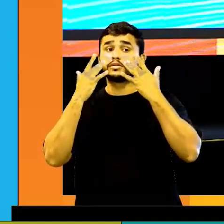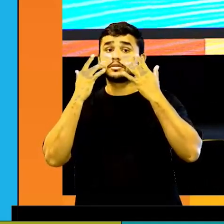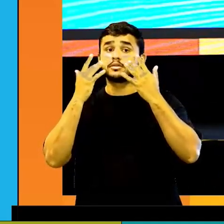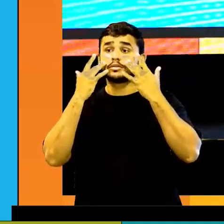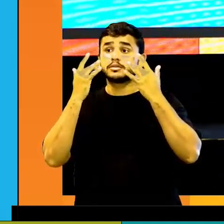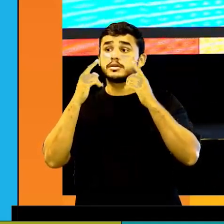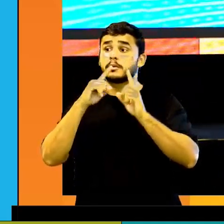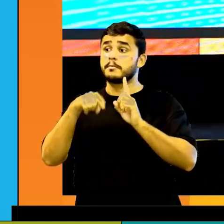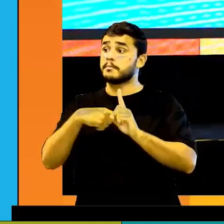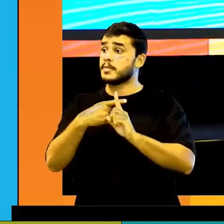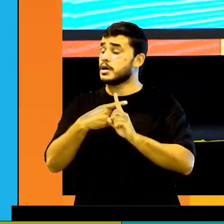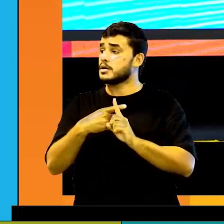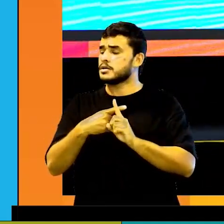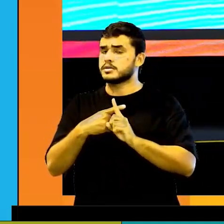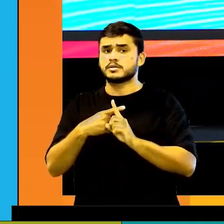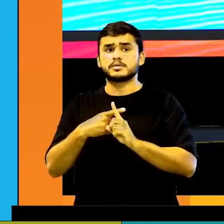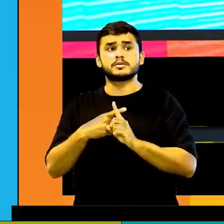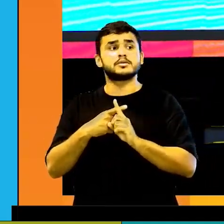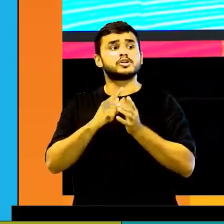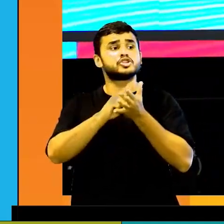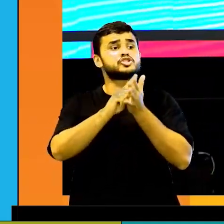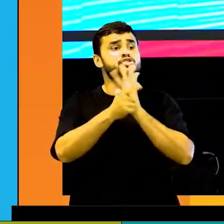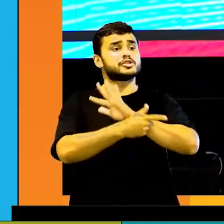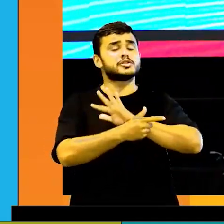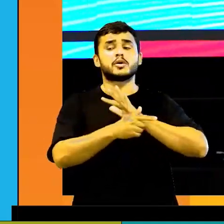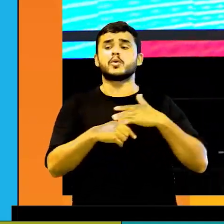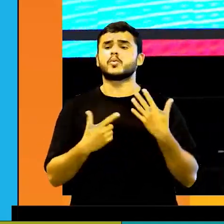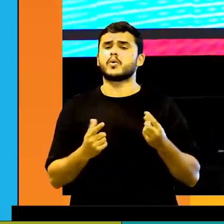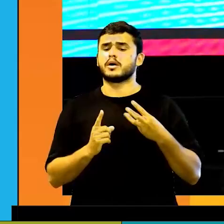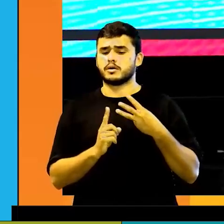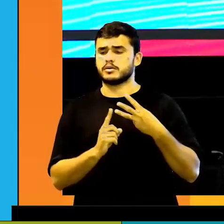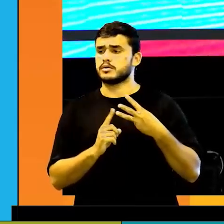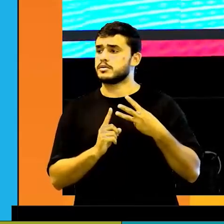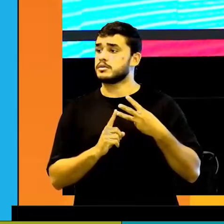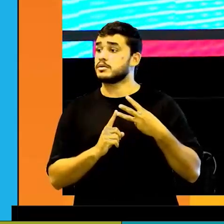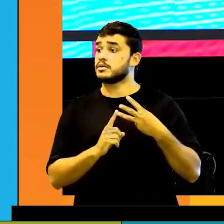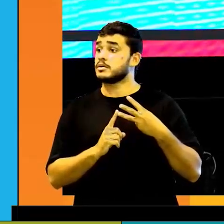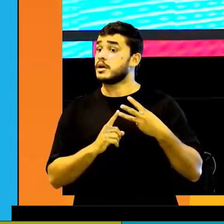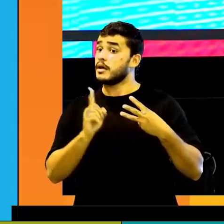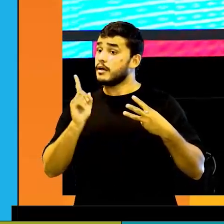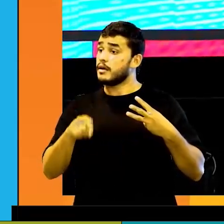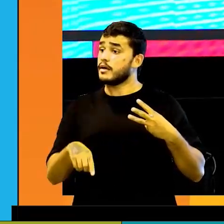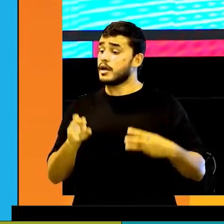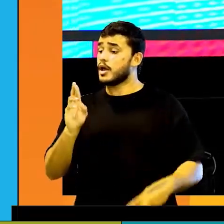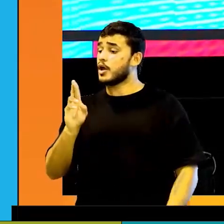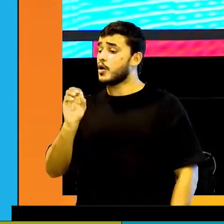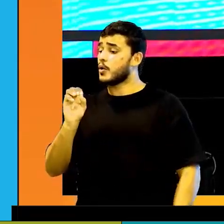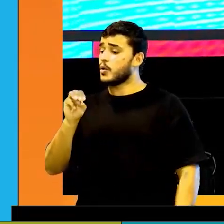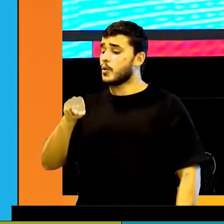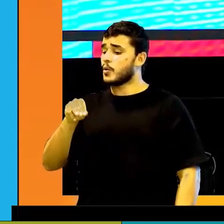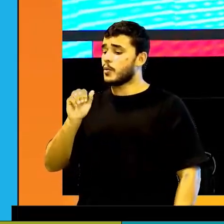Que até então ninguém nunca tinha ousado. Que gênero foi esse? O romance.